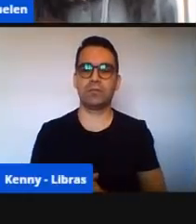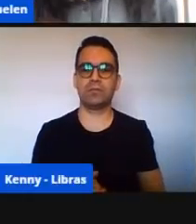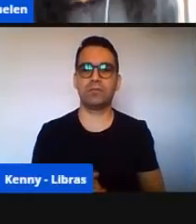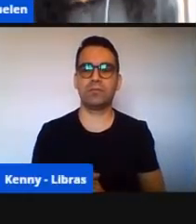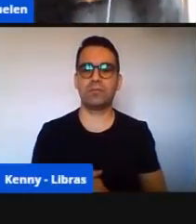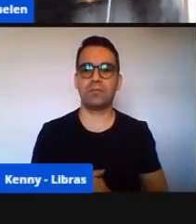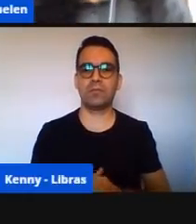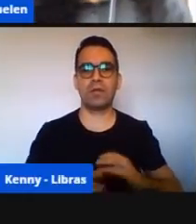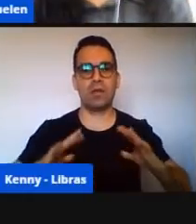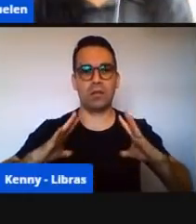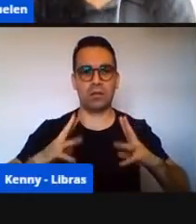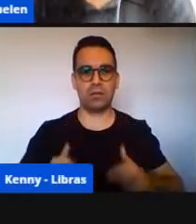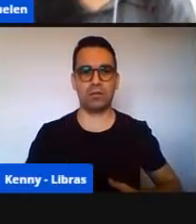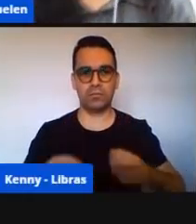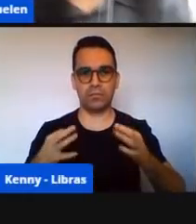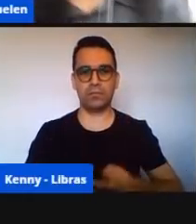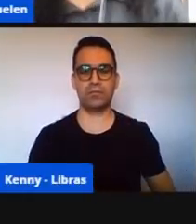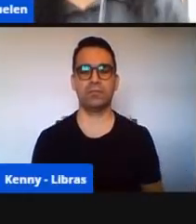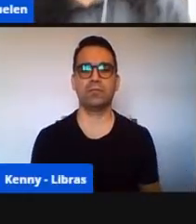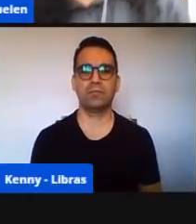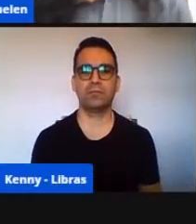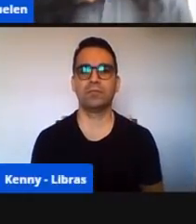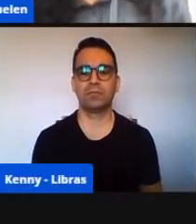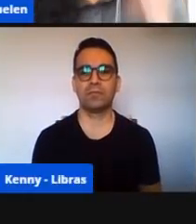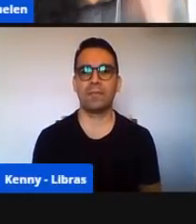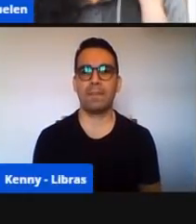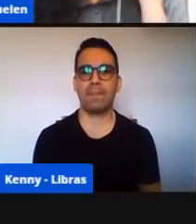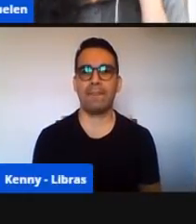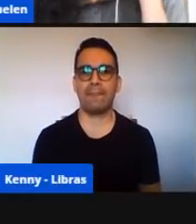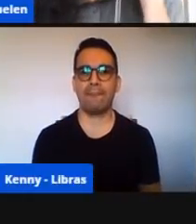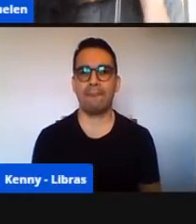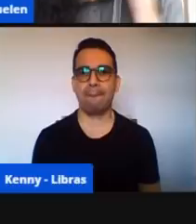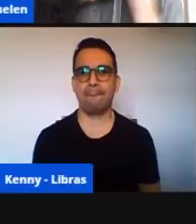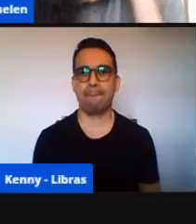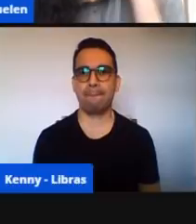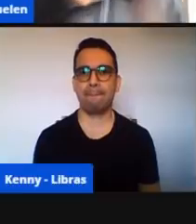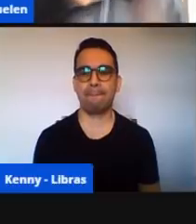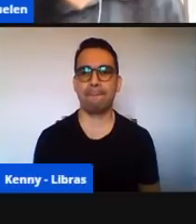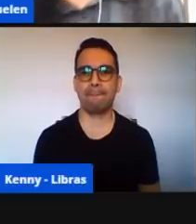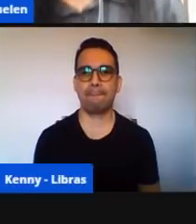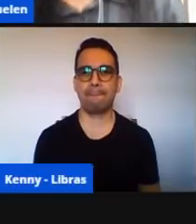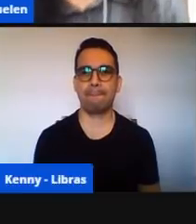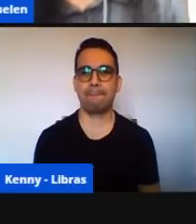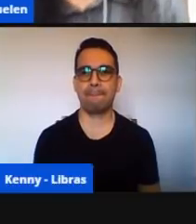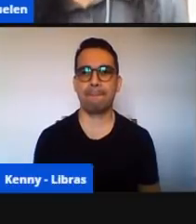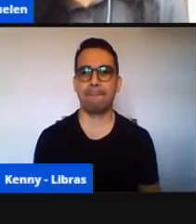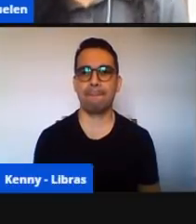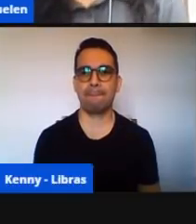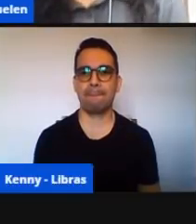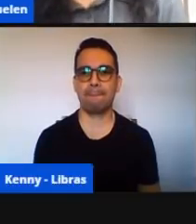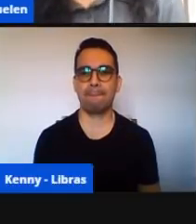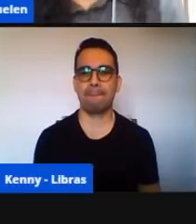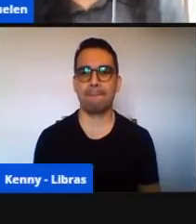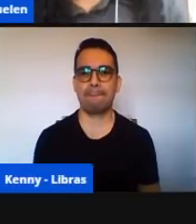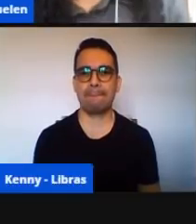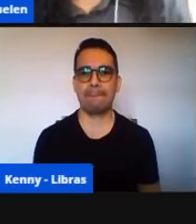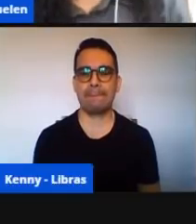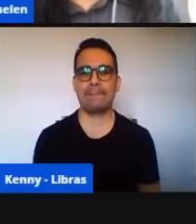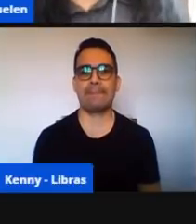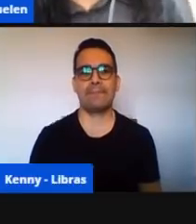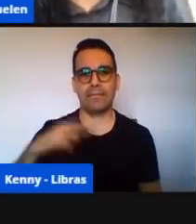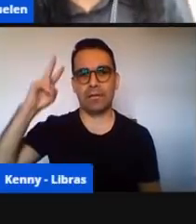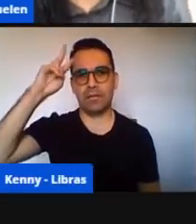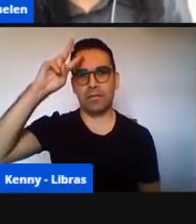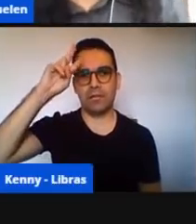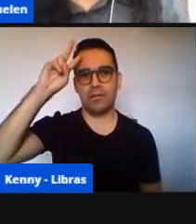gente falou anteriormente. Tá? E aí, só lembrando, a gente mostra esse slide sempre